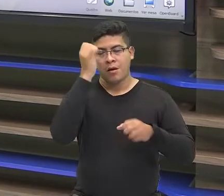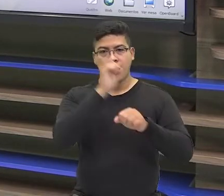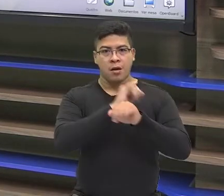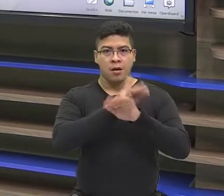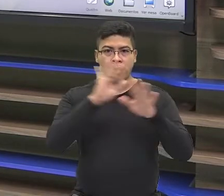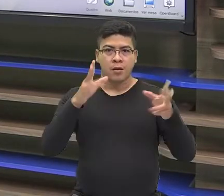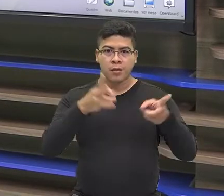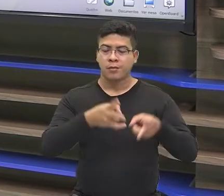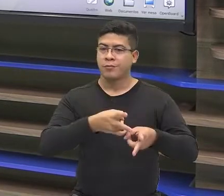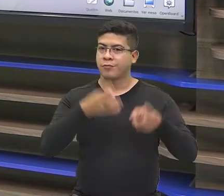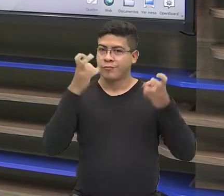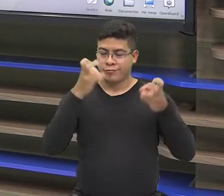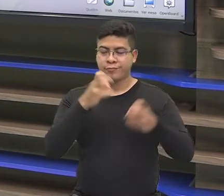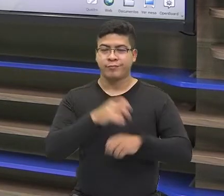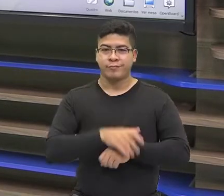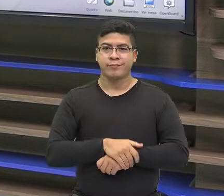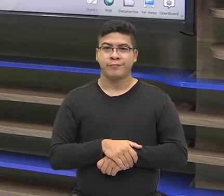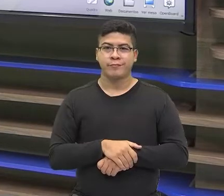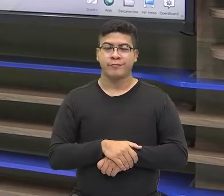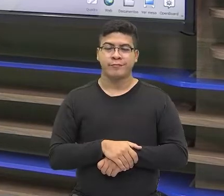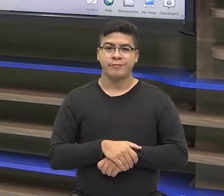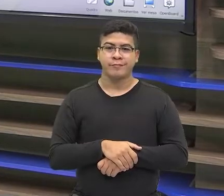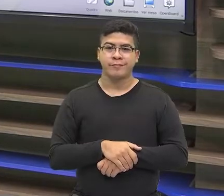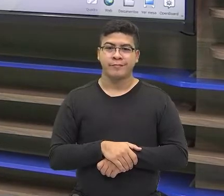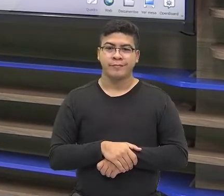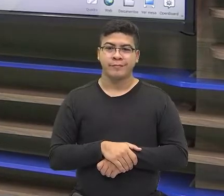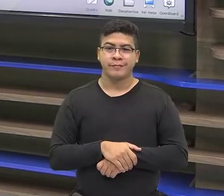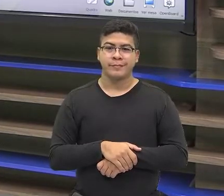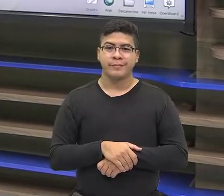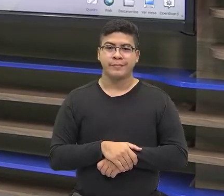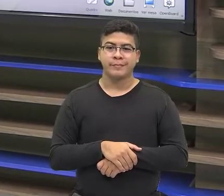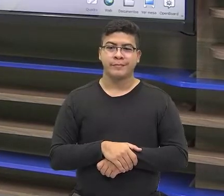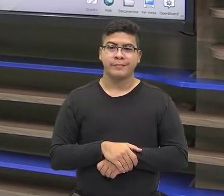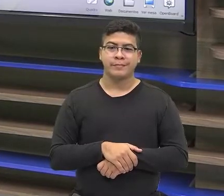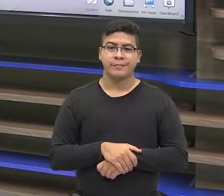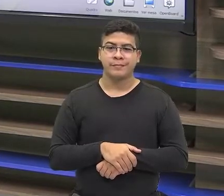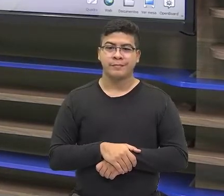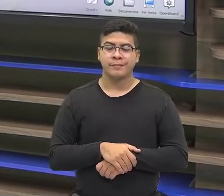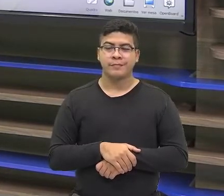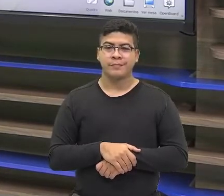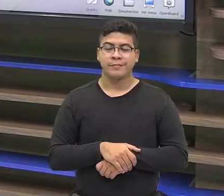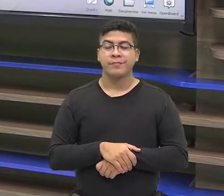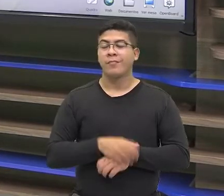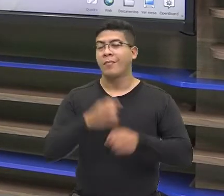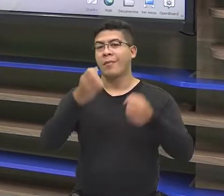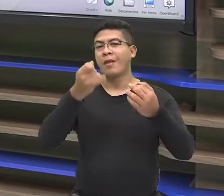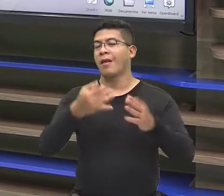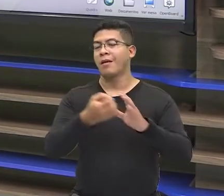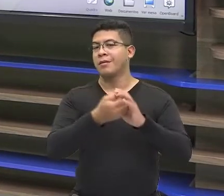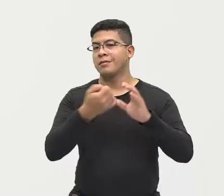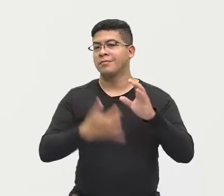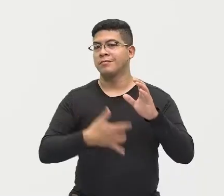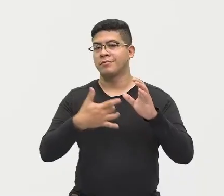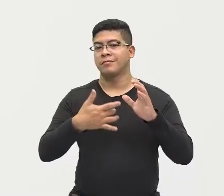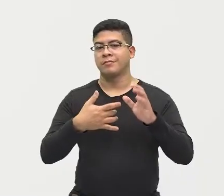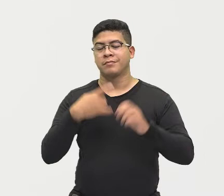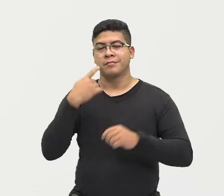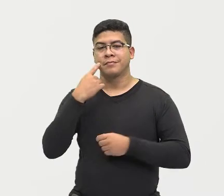perfeitamente essas características. Muito bem. Vamos falar sobre as características de Monteiro Lobato? Vamos lá.